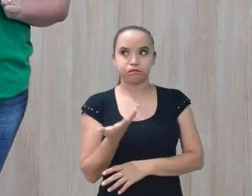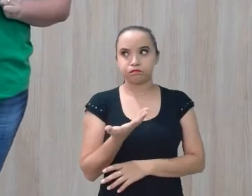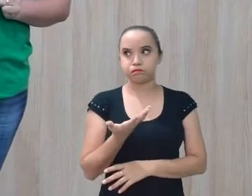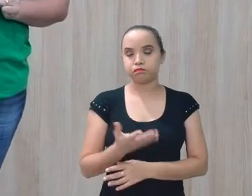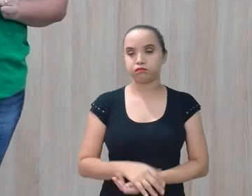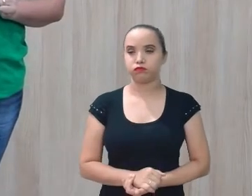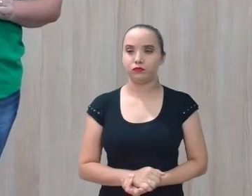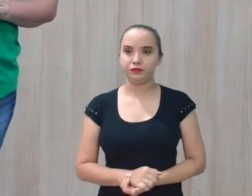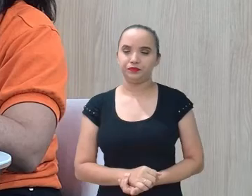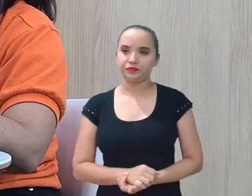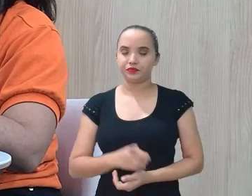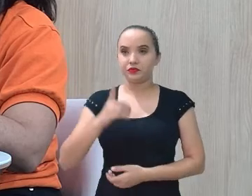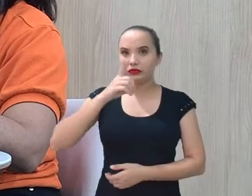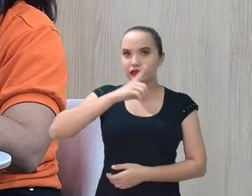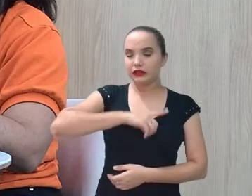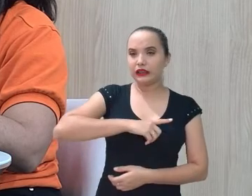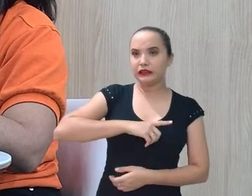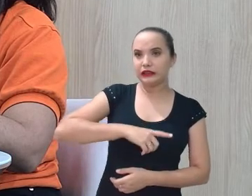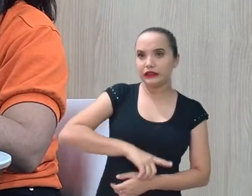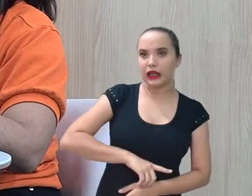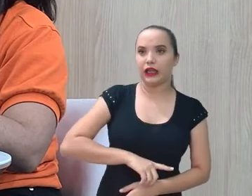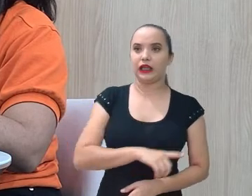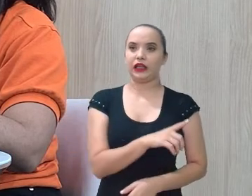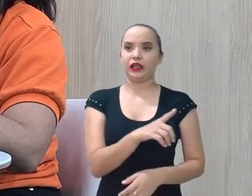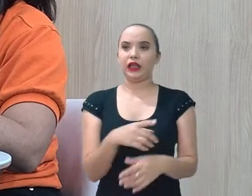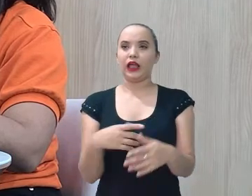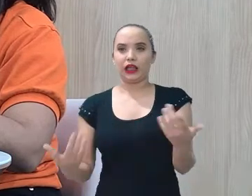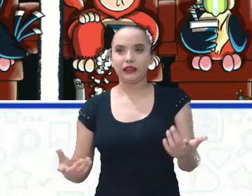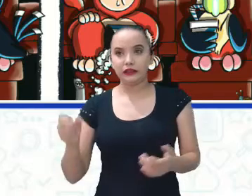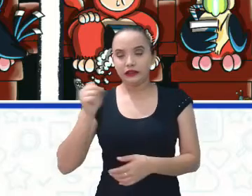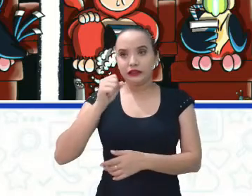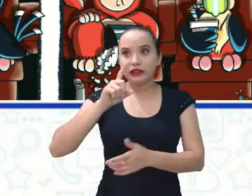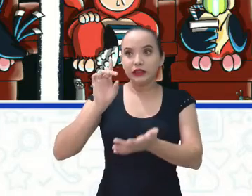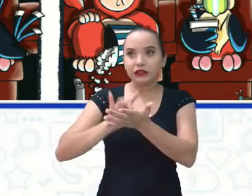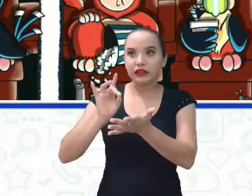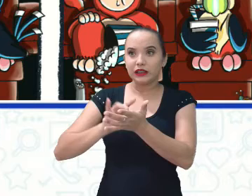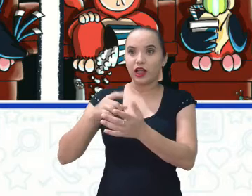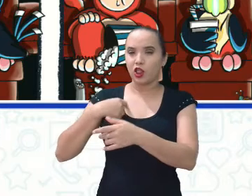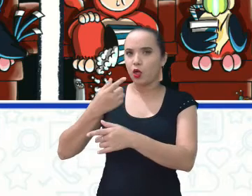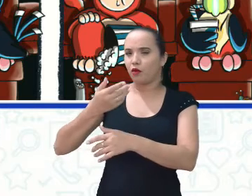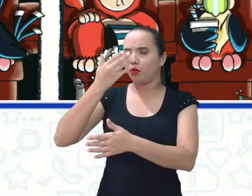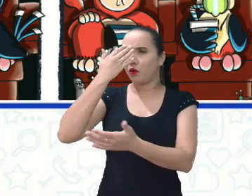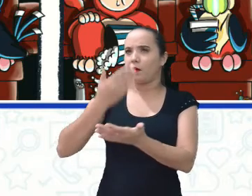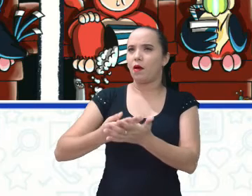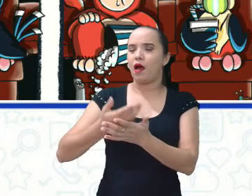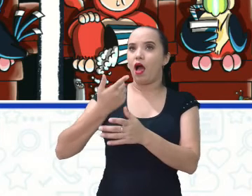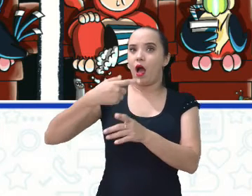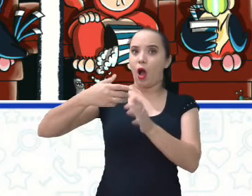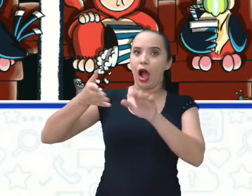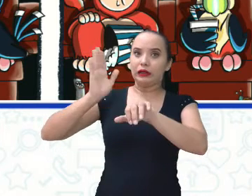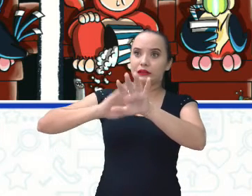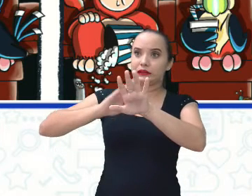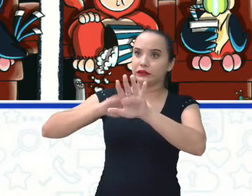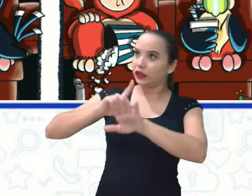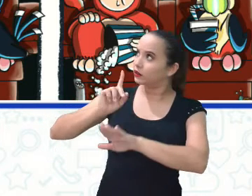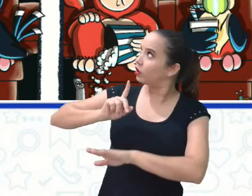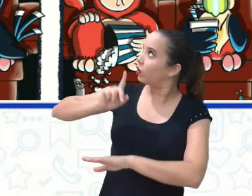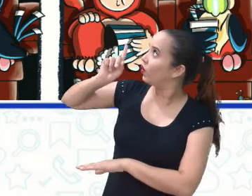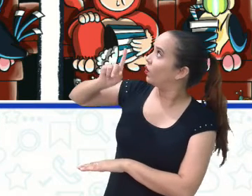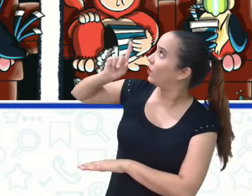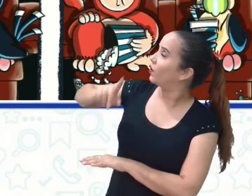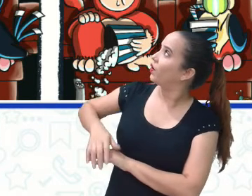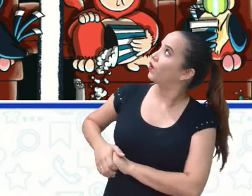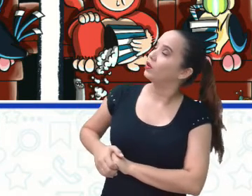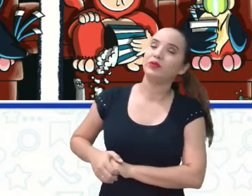sim. Eu tô achando aquela raposinha ali tão alegre de assistir o filme, ali atrás do tucano. Pois que ela tá meio celebrando o filme.